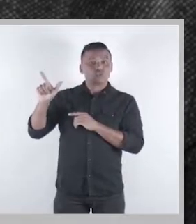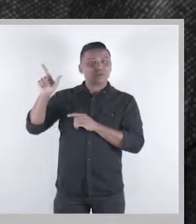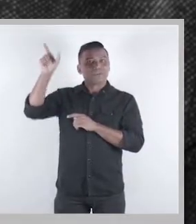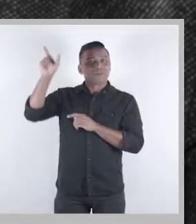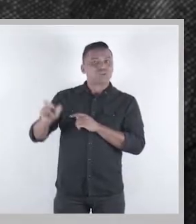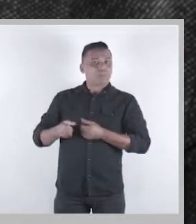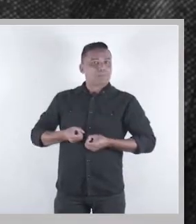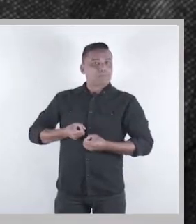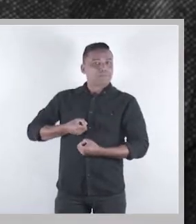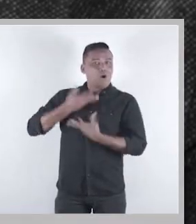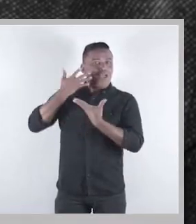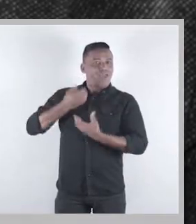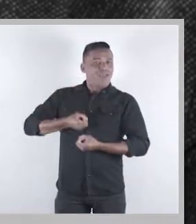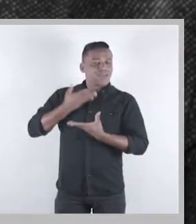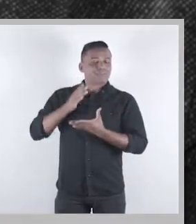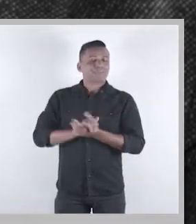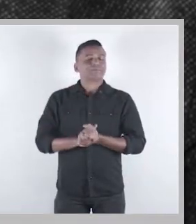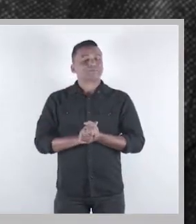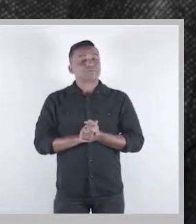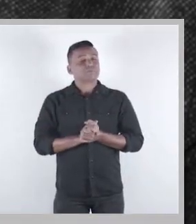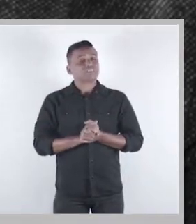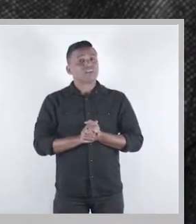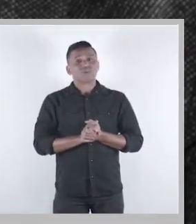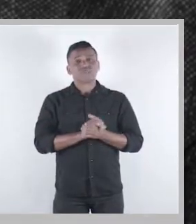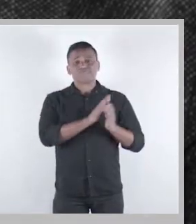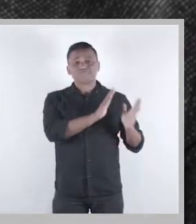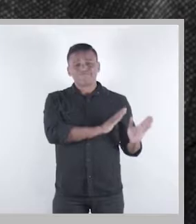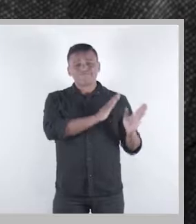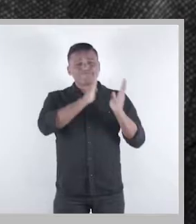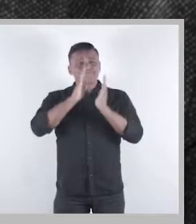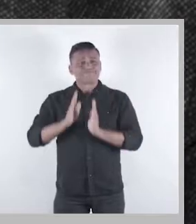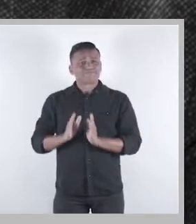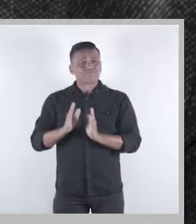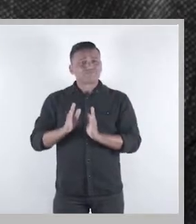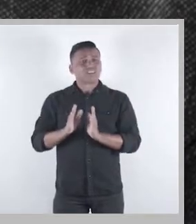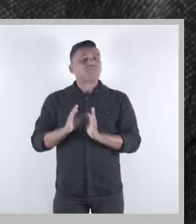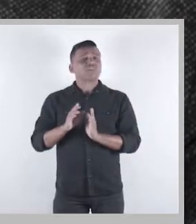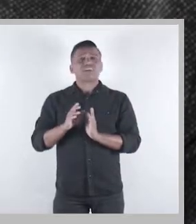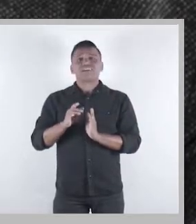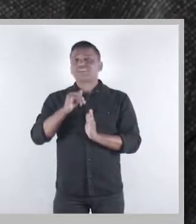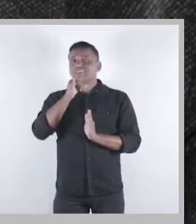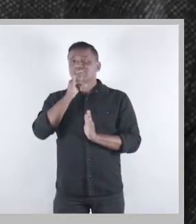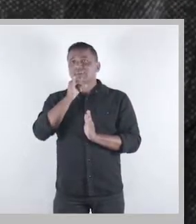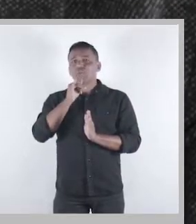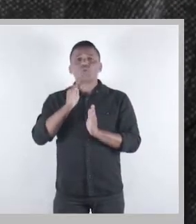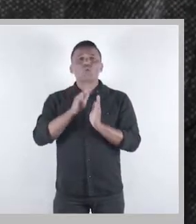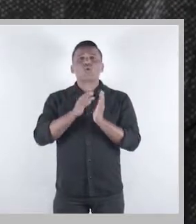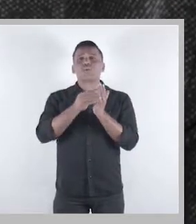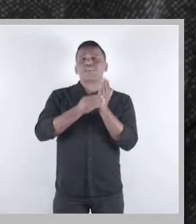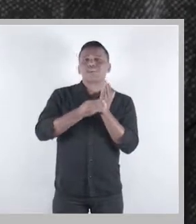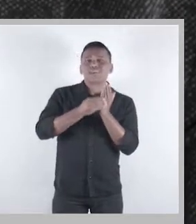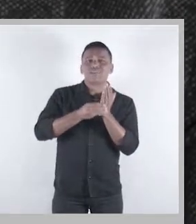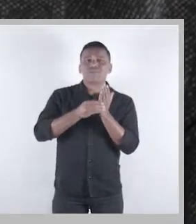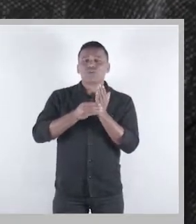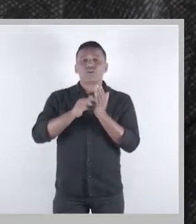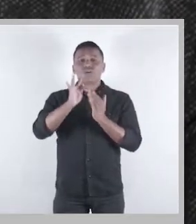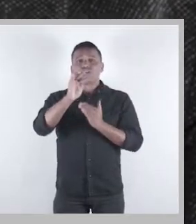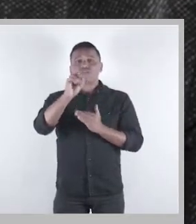sequência né Você tem o fora de alcance da memória que foi traduzido pela Augustin